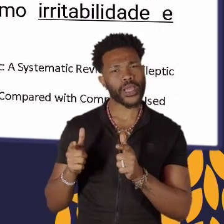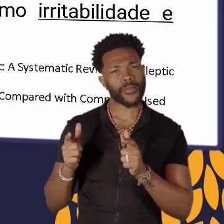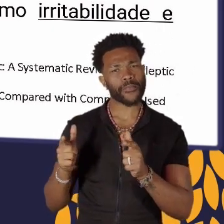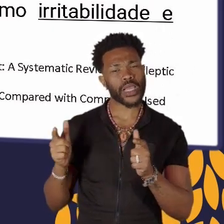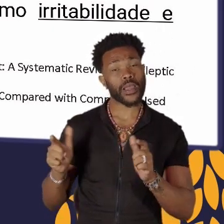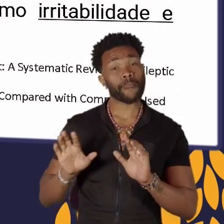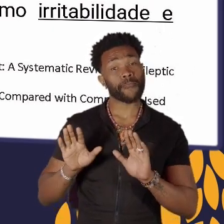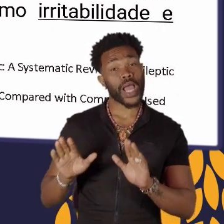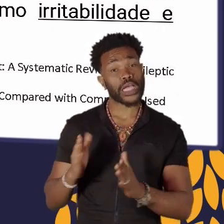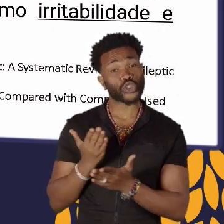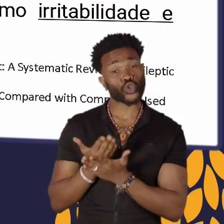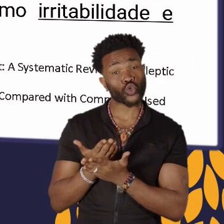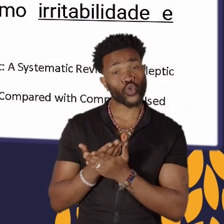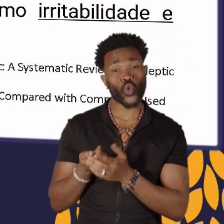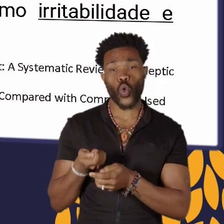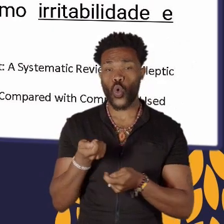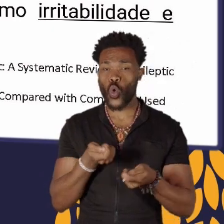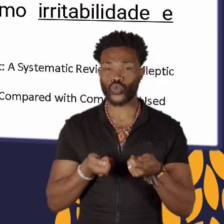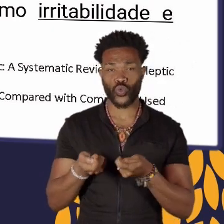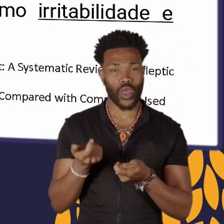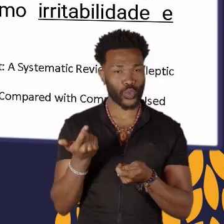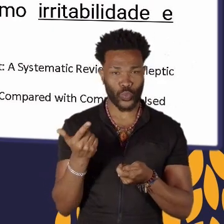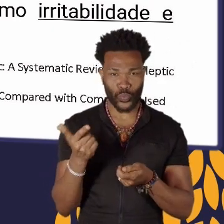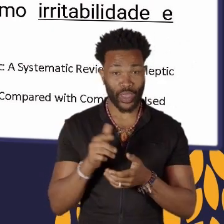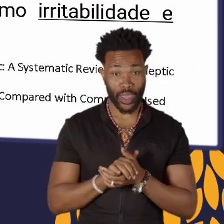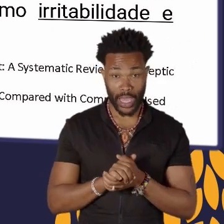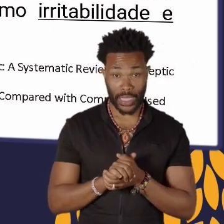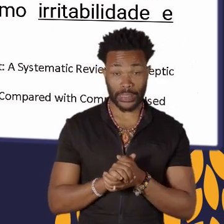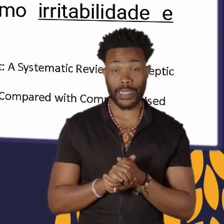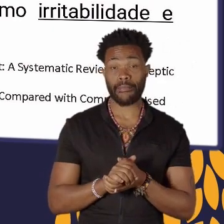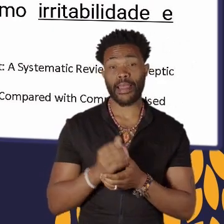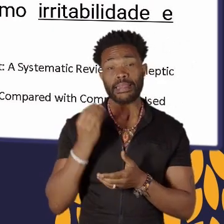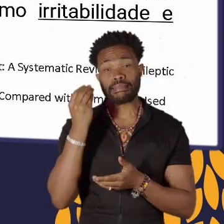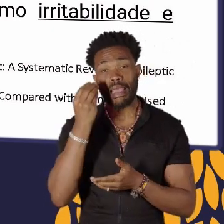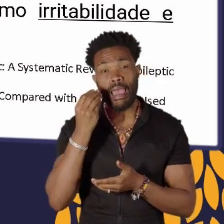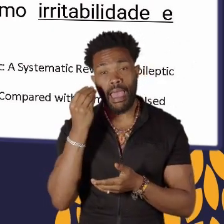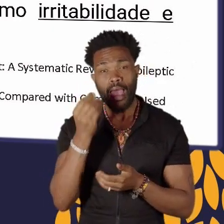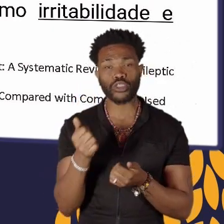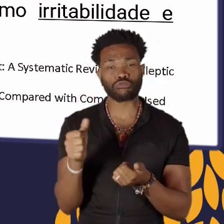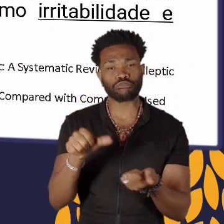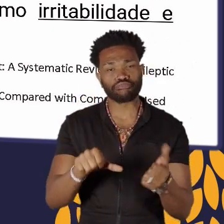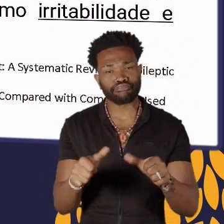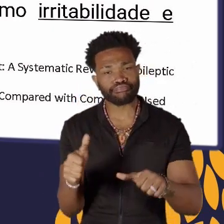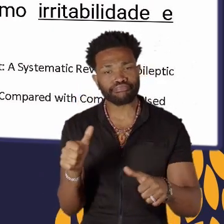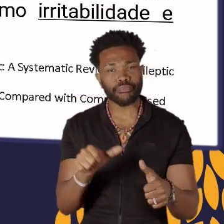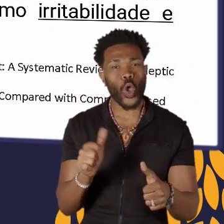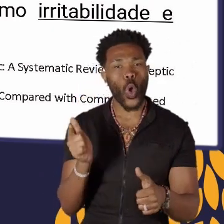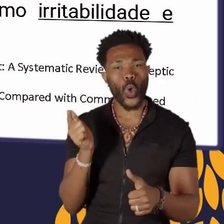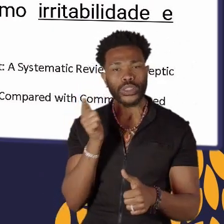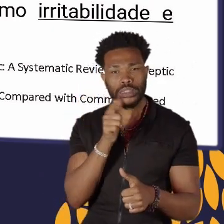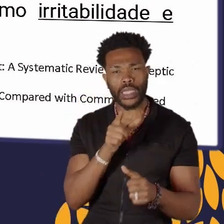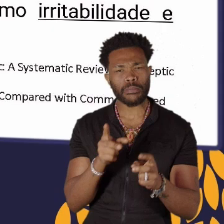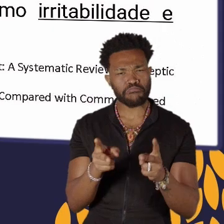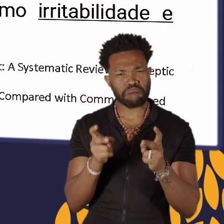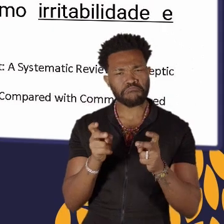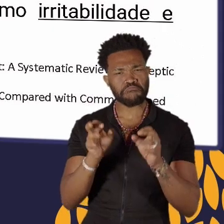ainda estudos controlados, ou seja, ensaio clínico randomizado, em que você consegue de fato ali